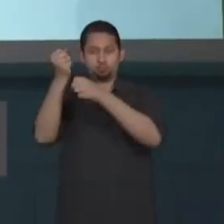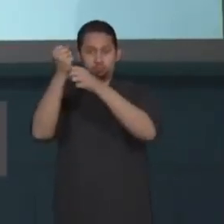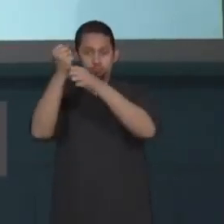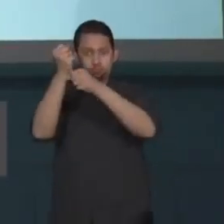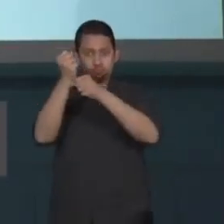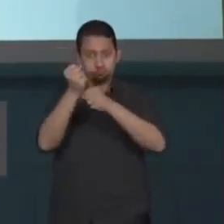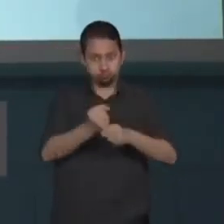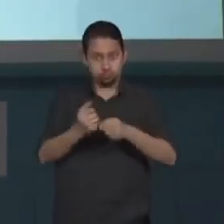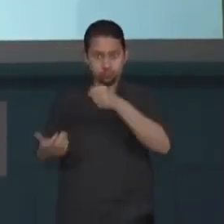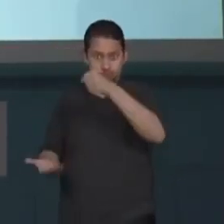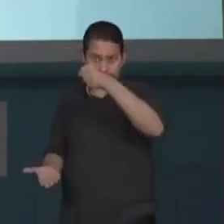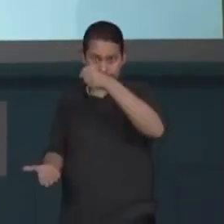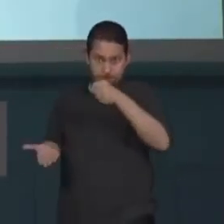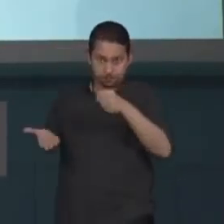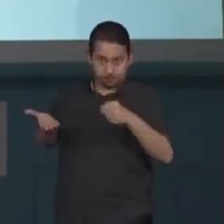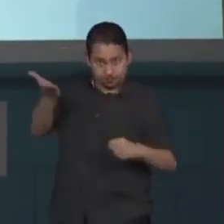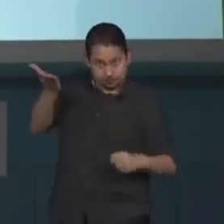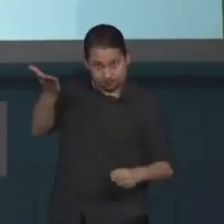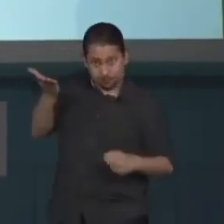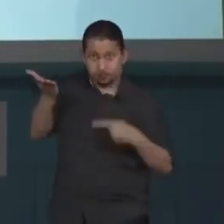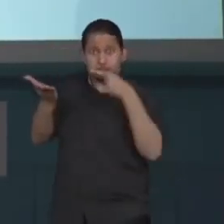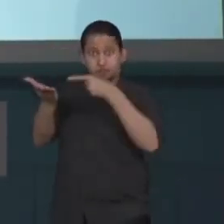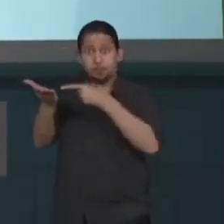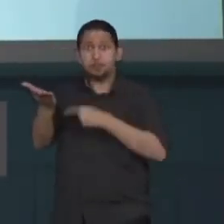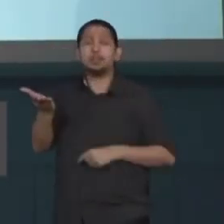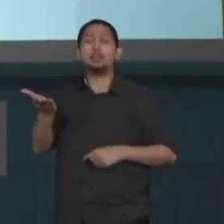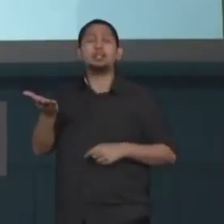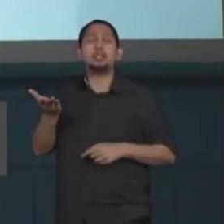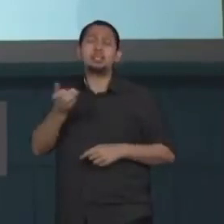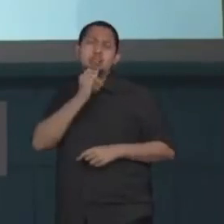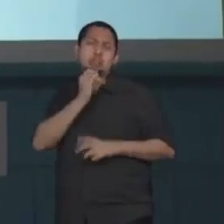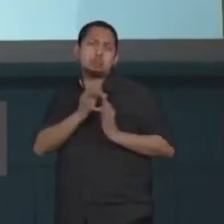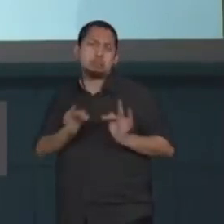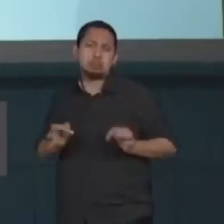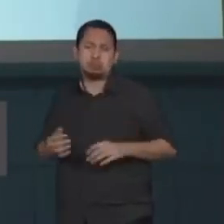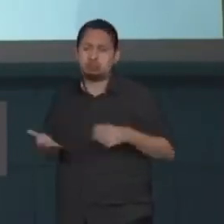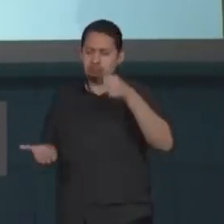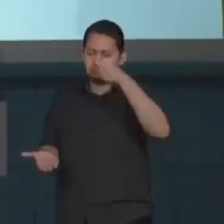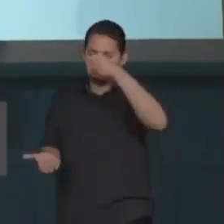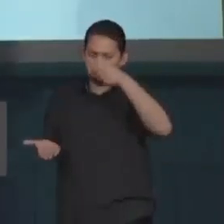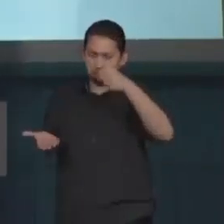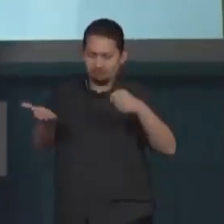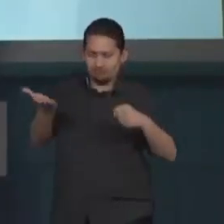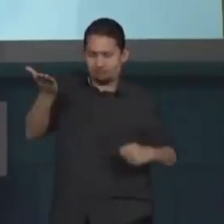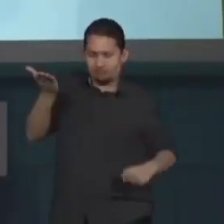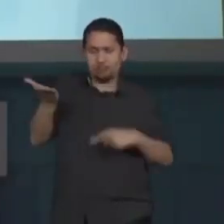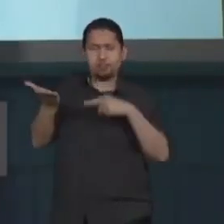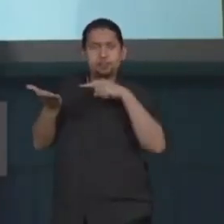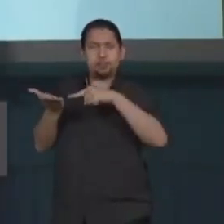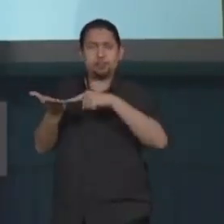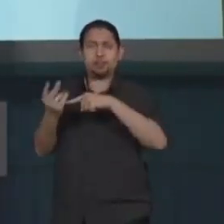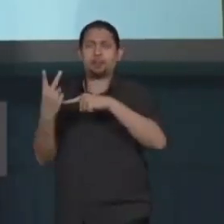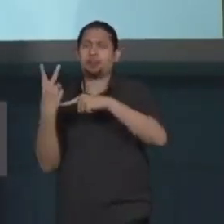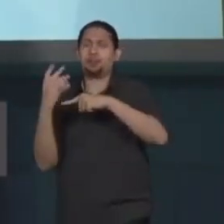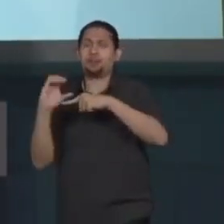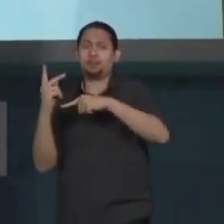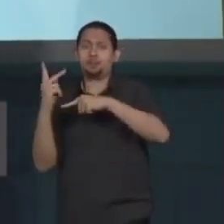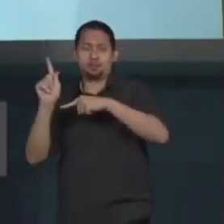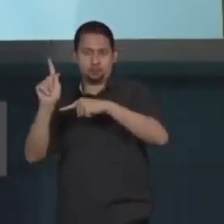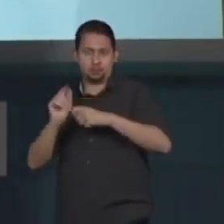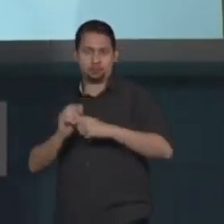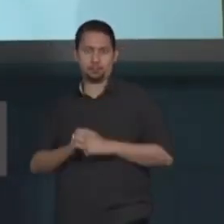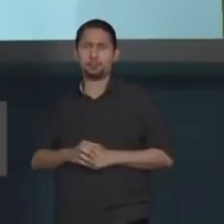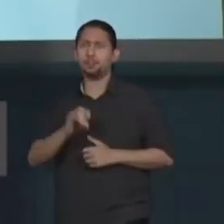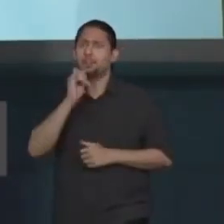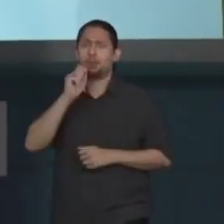levantar, ele vai ter, vamos lá, vamos dar um exemplo aqui bem simples, vai ter 20 quilos. Então, o peso aqui, ó, 20.